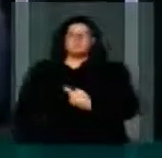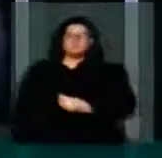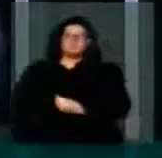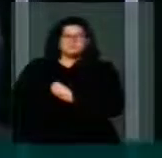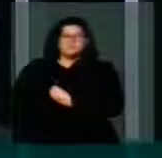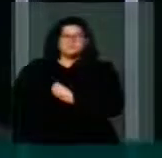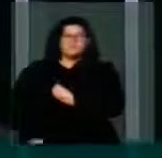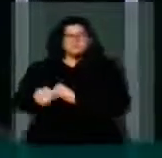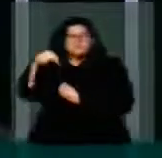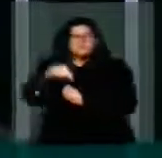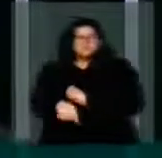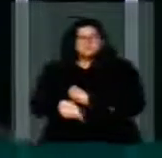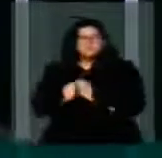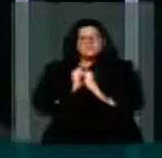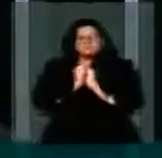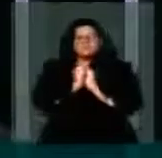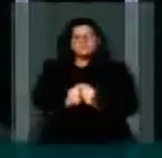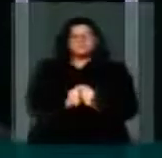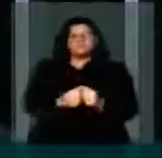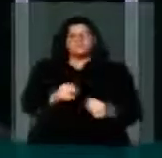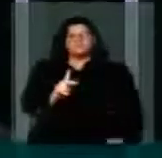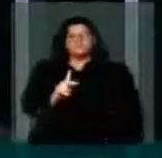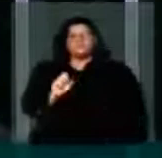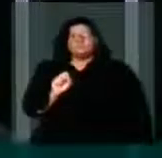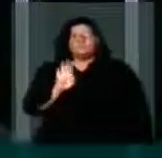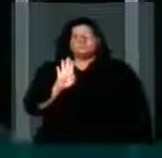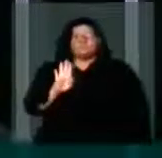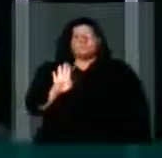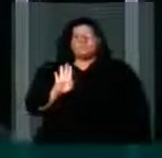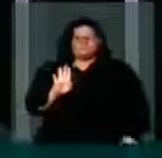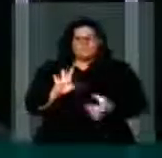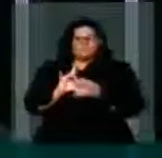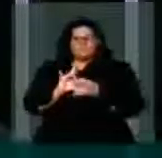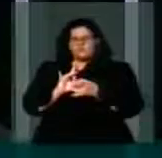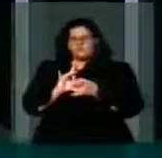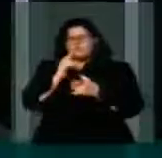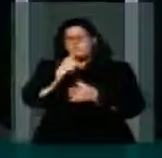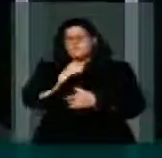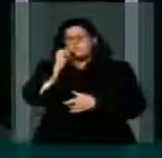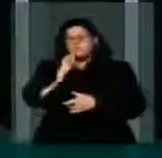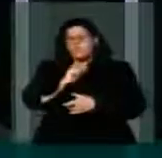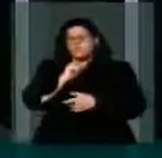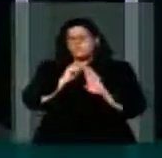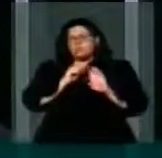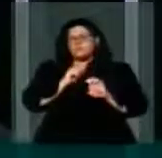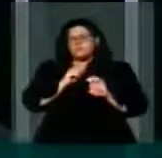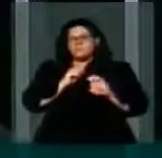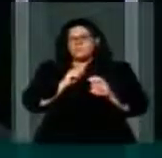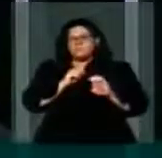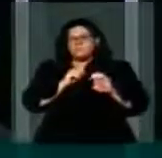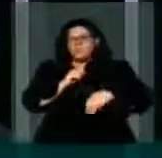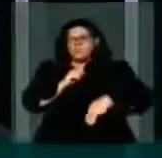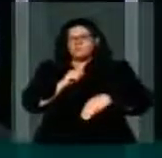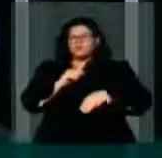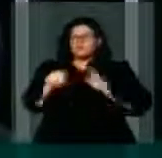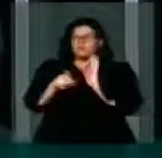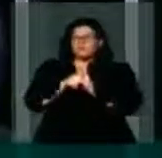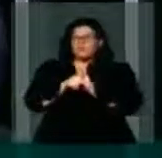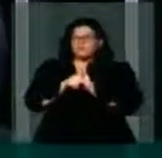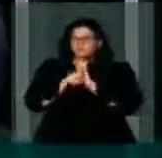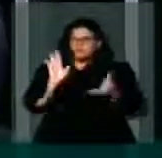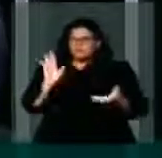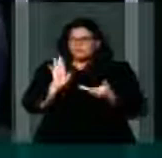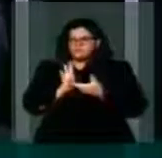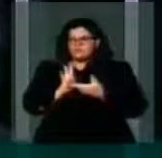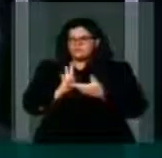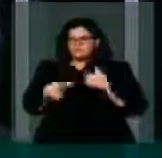aqui no parlamento, somado com a bancada do PSB, somado com todos os homens e mulheres de bem que compõem essa casa, estaremos trabalhando para que o